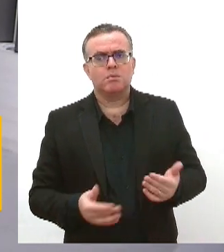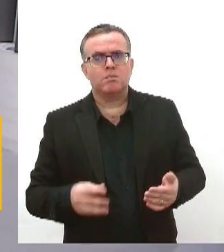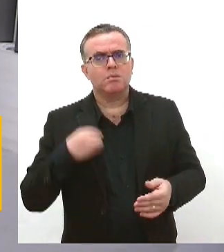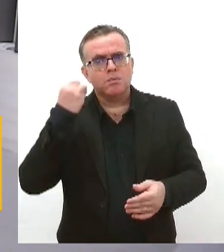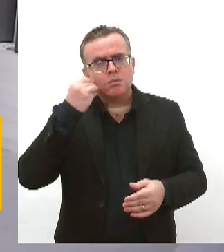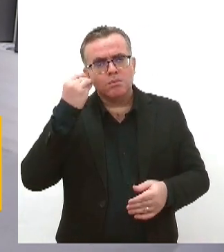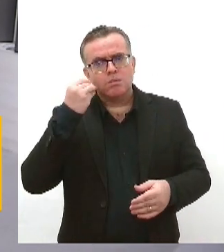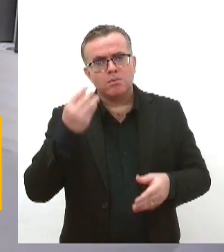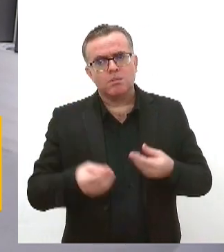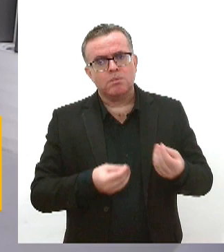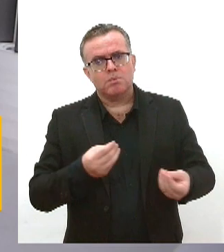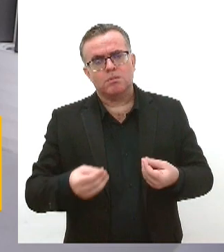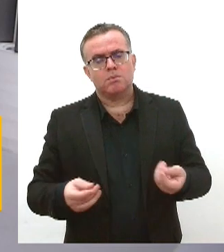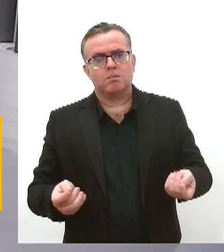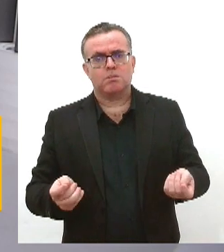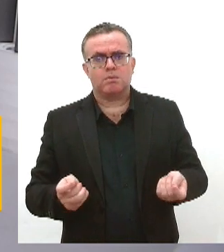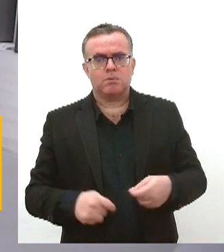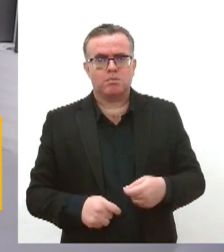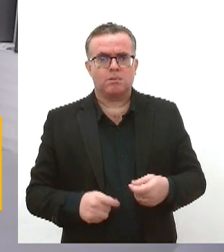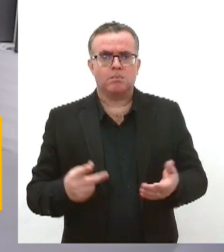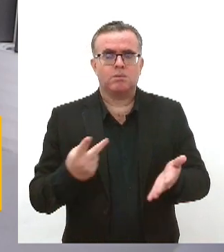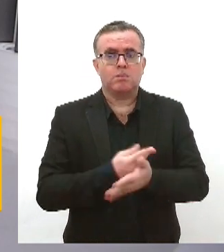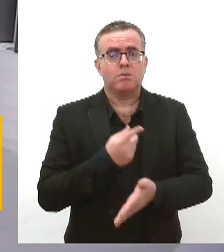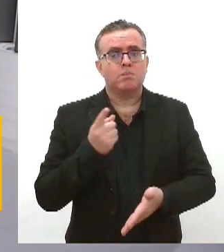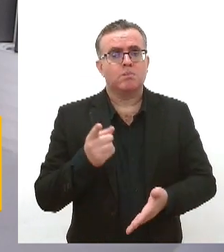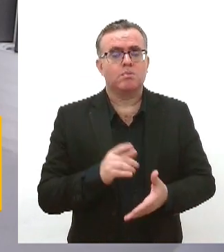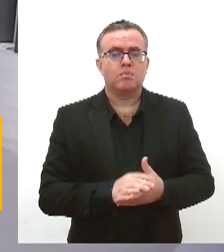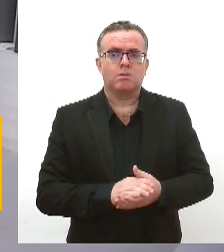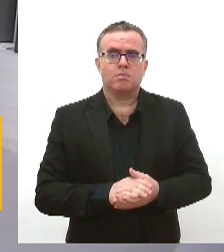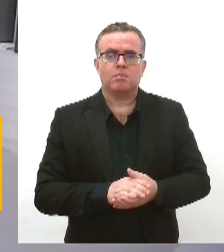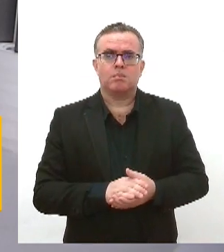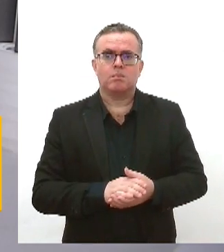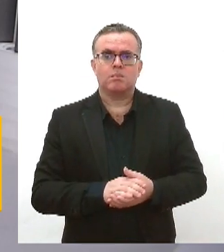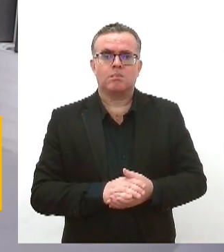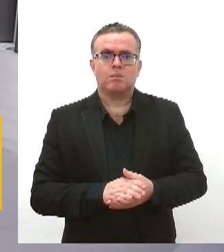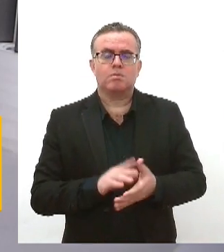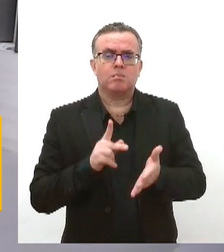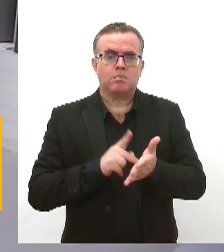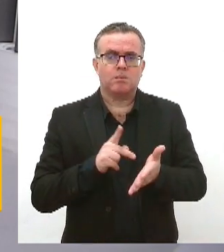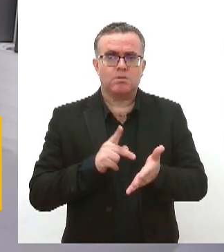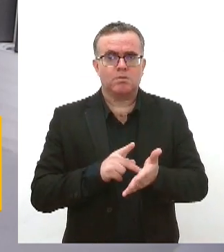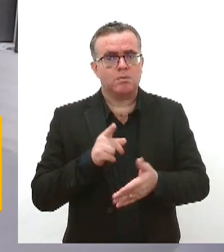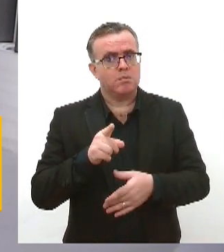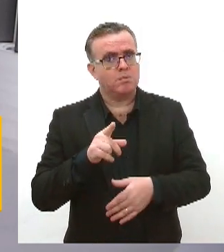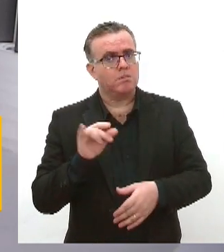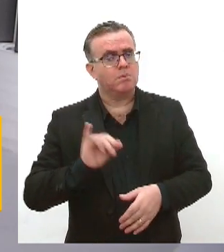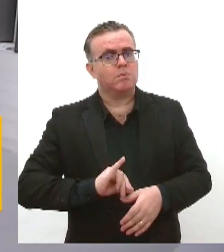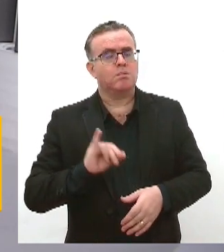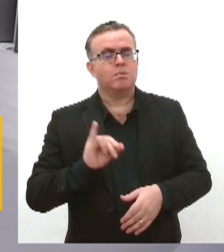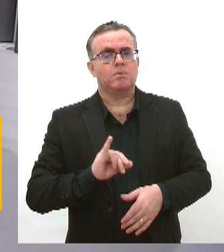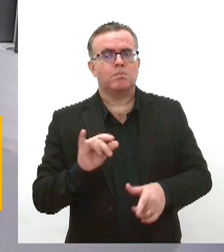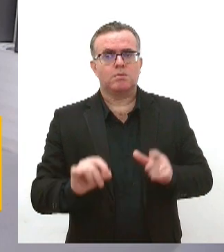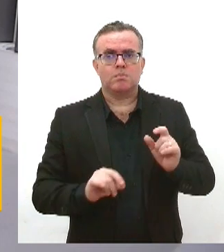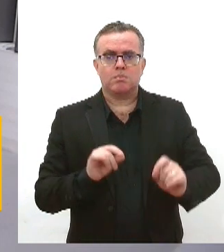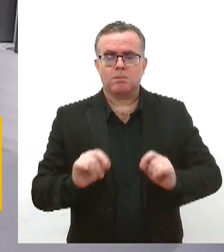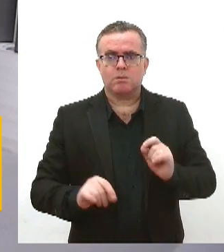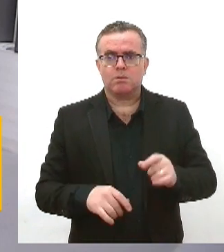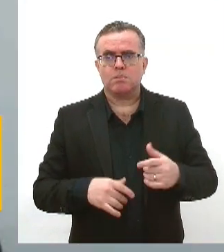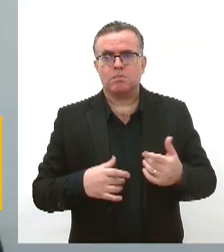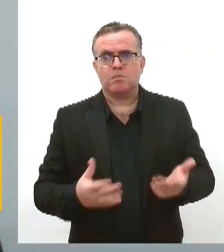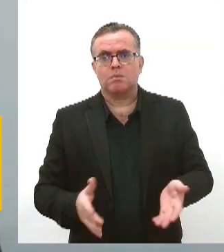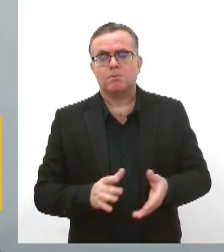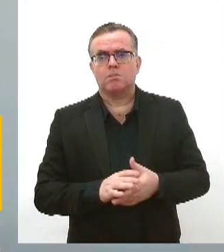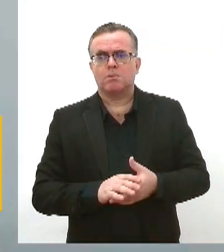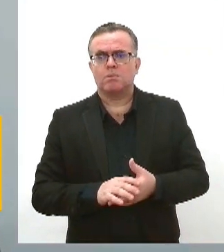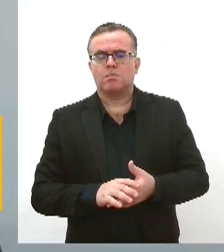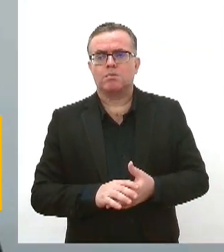que a UNALI realiza, né? É verdade, isso é muito importante, porque os deputados,